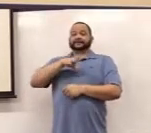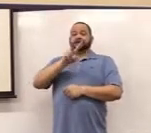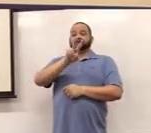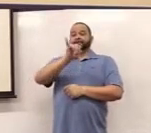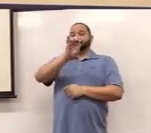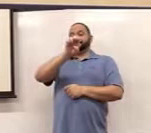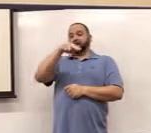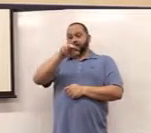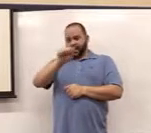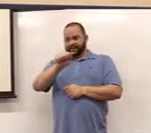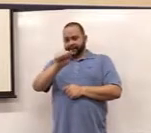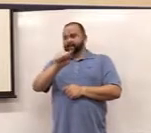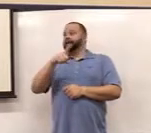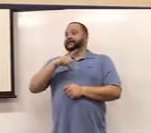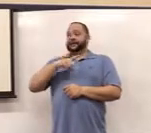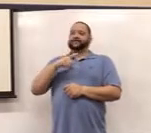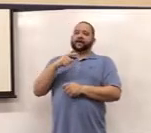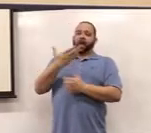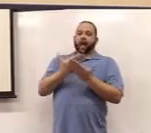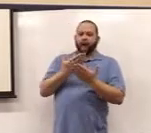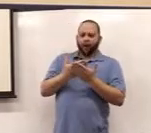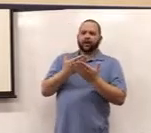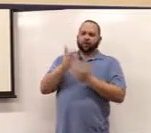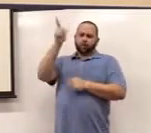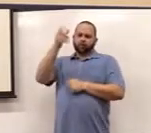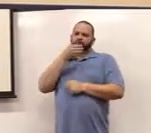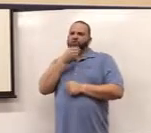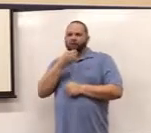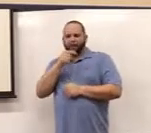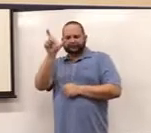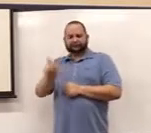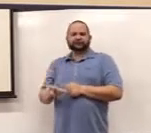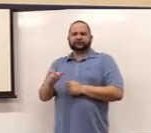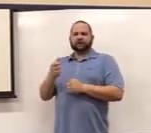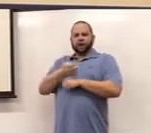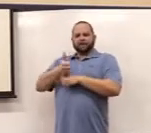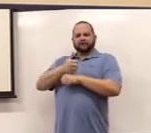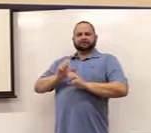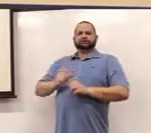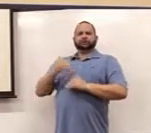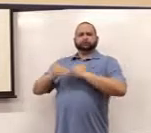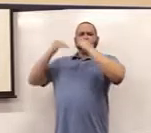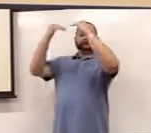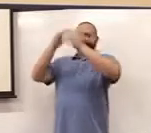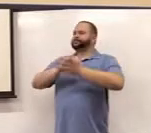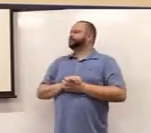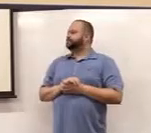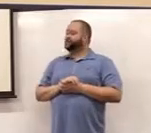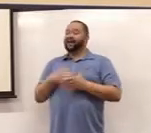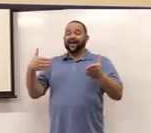com Haydn, que era o grande mestre de Viena, né? Um dos maiores compositores que a gente tem, é tocado até hoje também. E aí,